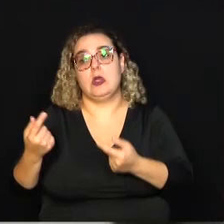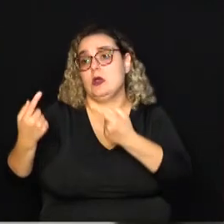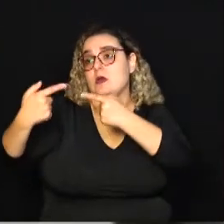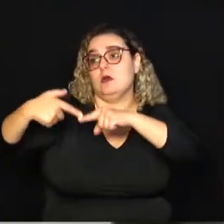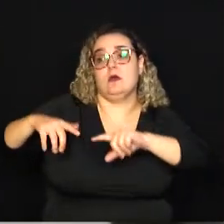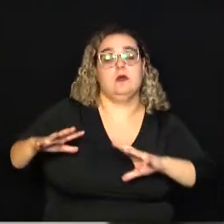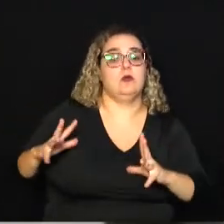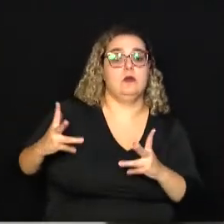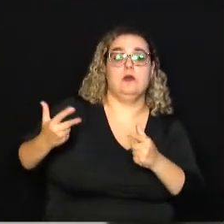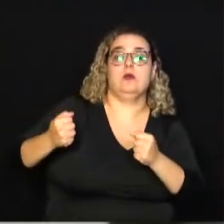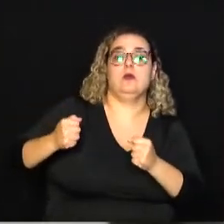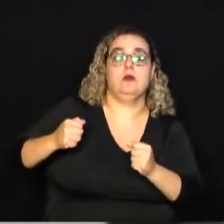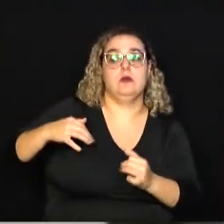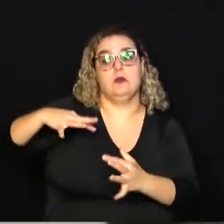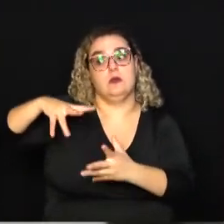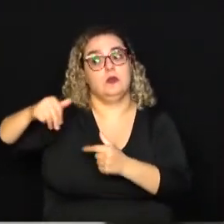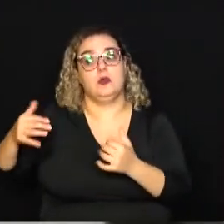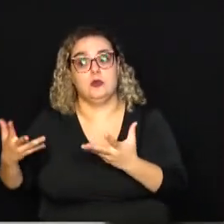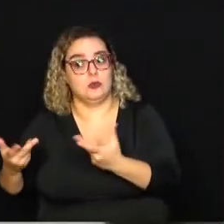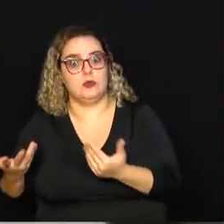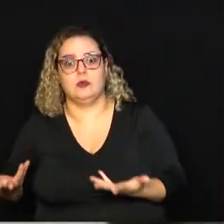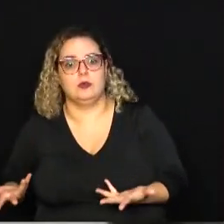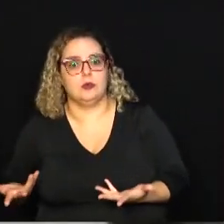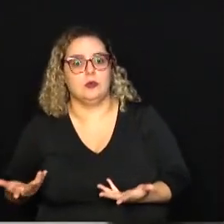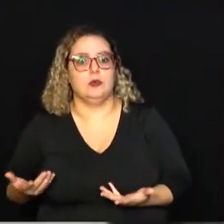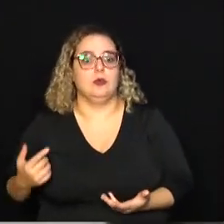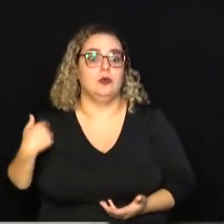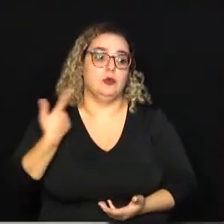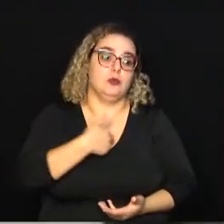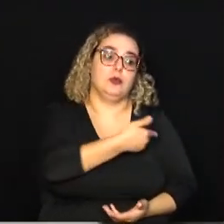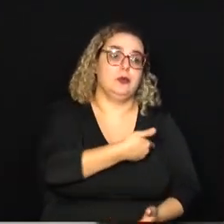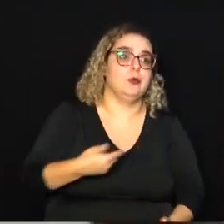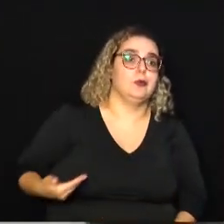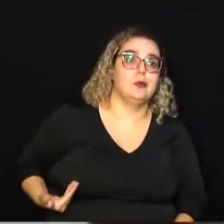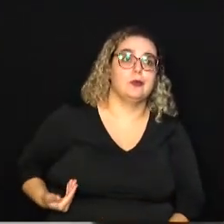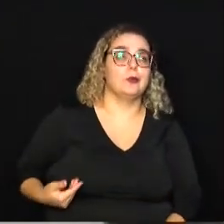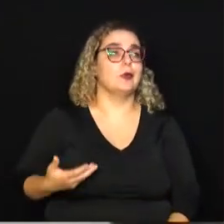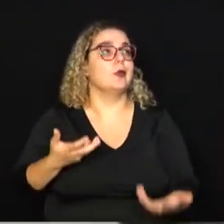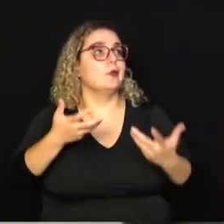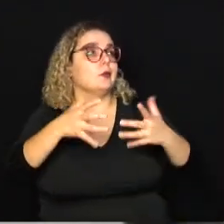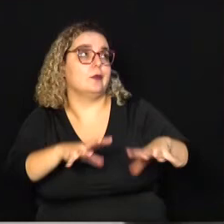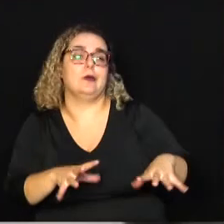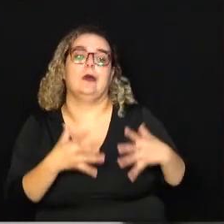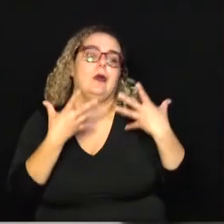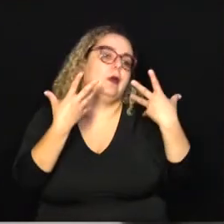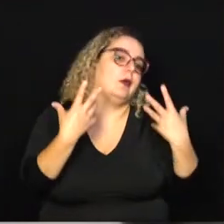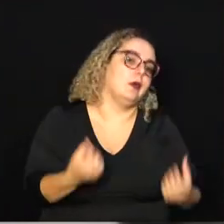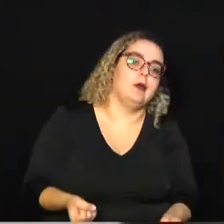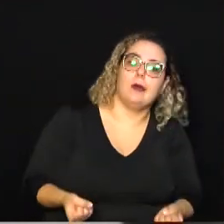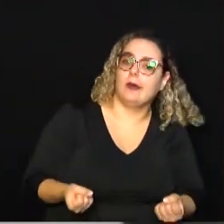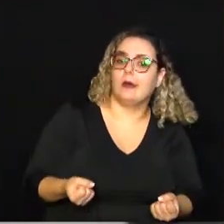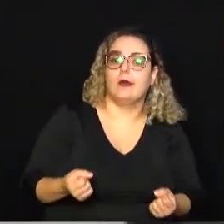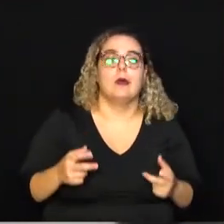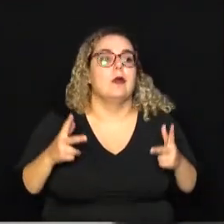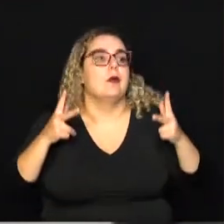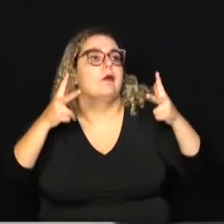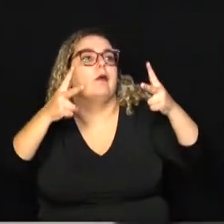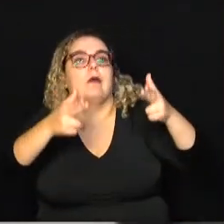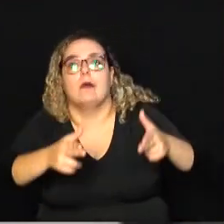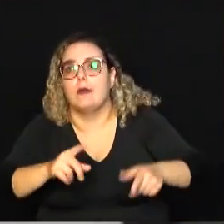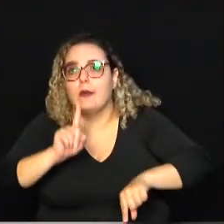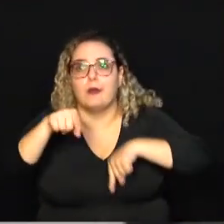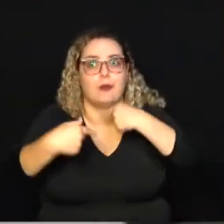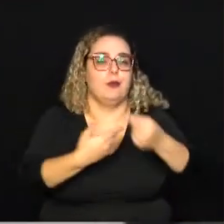né? Negacionista, uma postura que critica permanentemente outros governos que adotam medidas diferentes, uma postura que